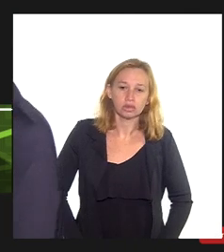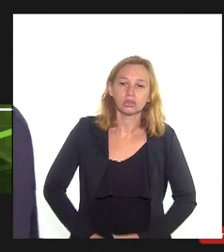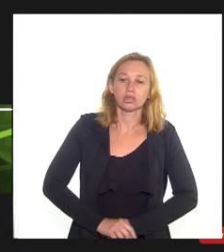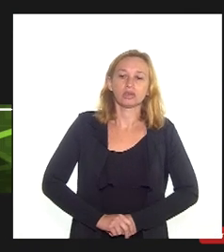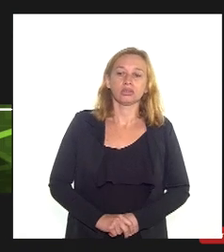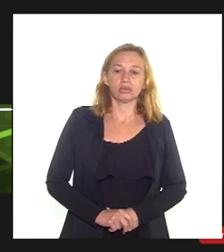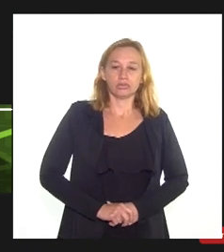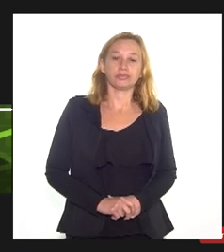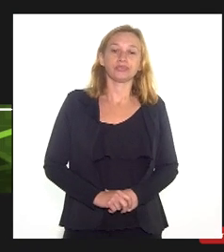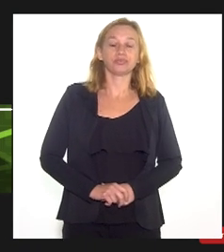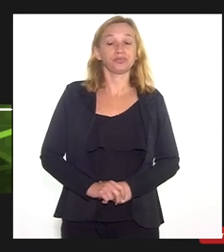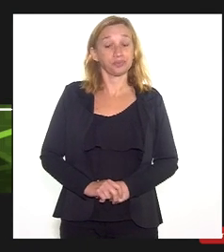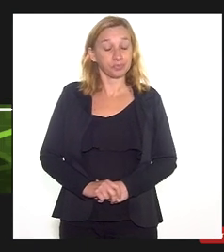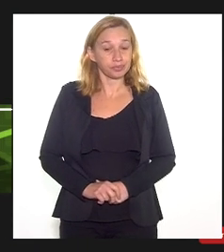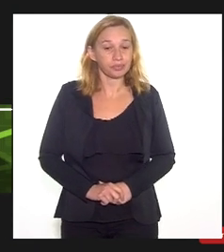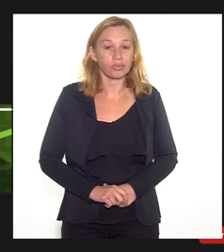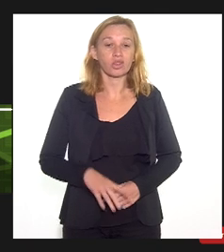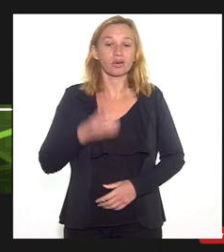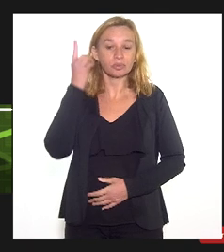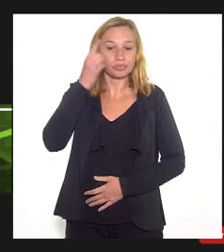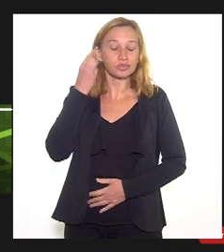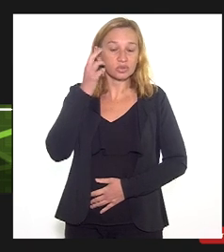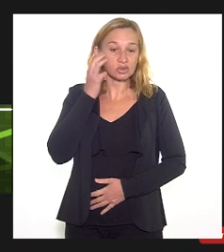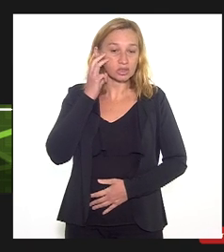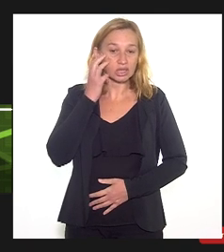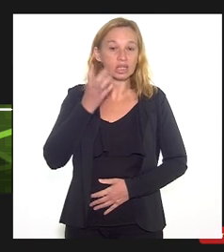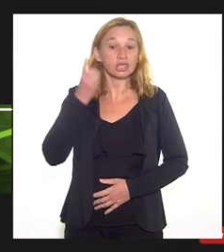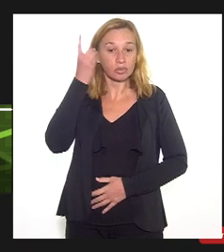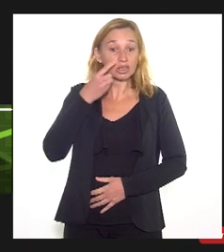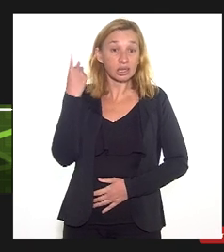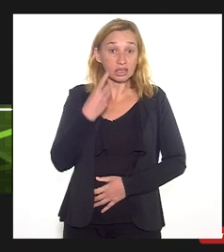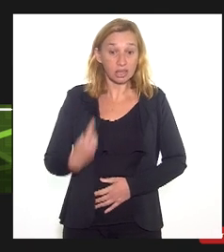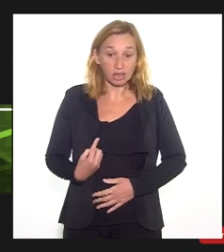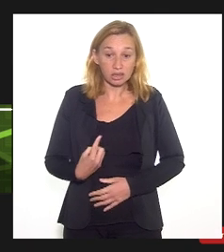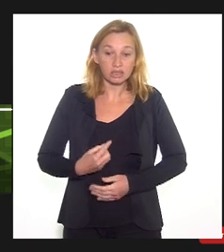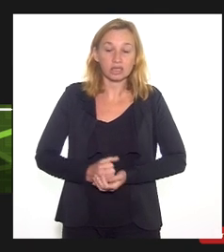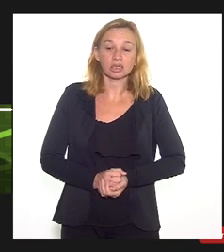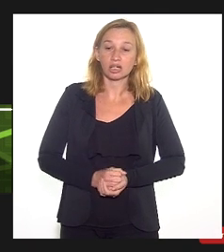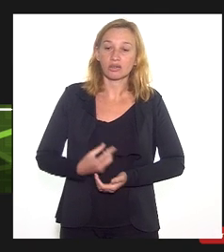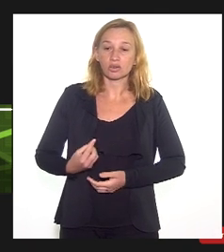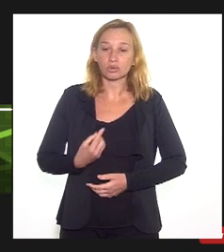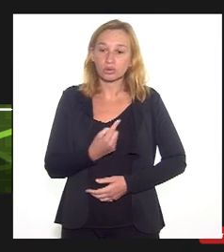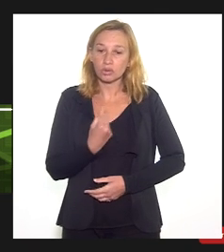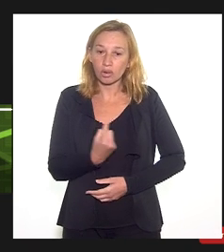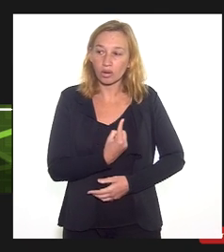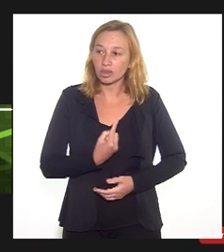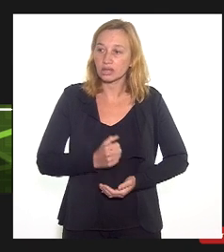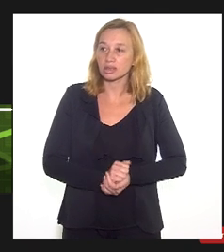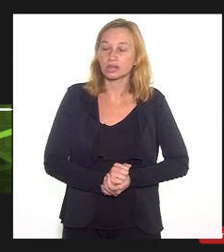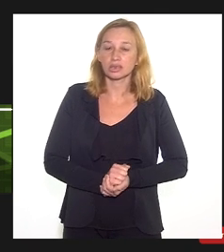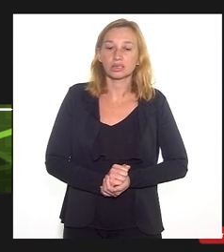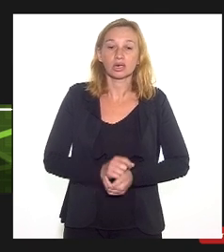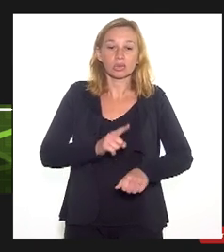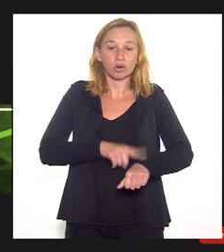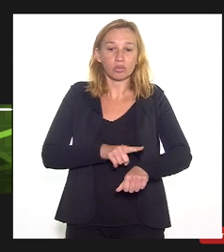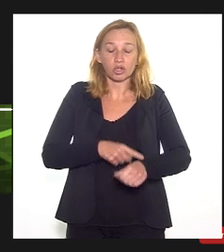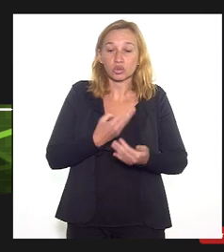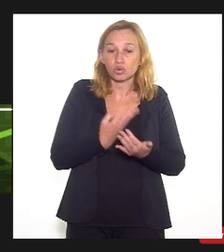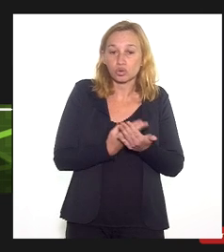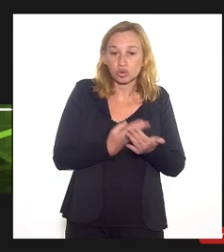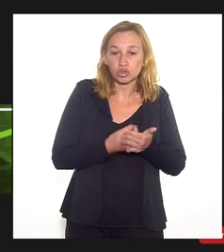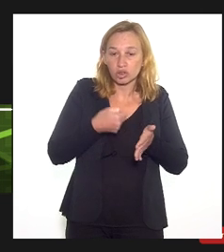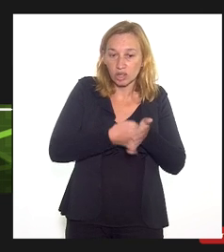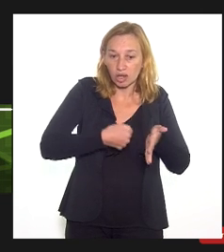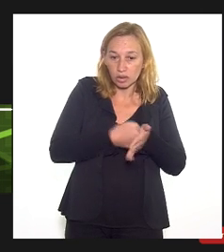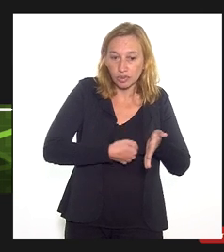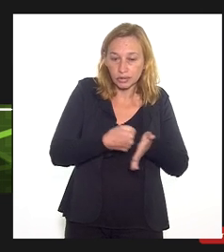estava fundado nessa luta o deputado Valdeque Carneiro a deputada Dani Monteiro que inclusive estava com a gente à frente do movimento sementiu né na luta mas